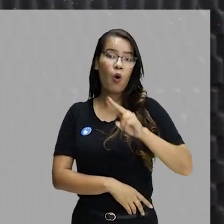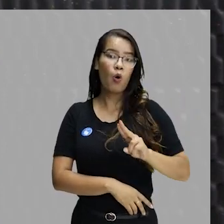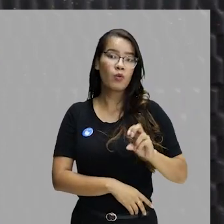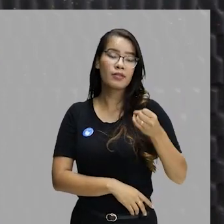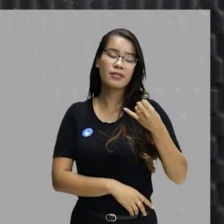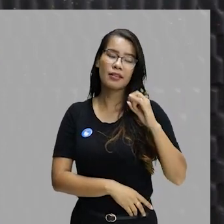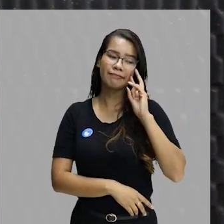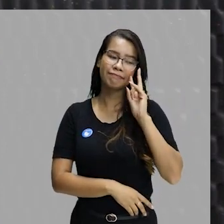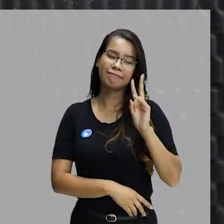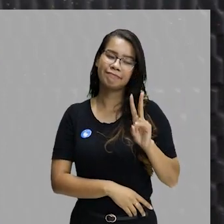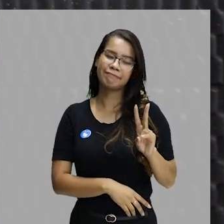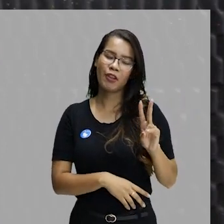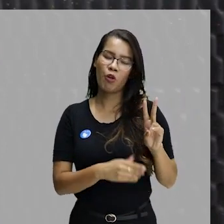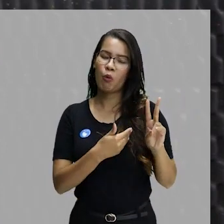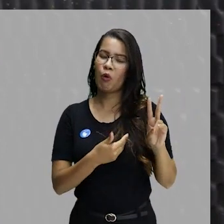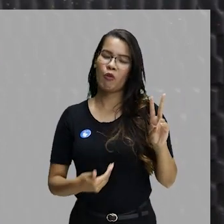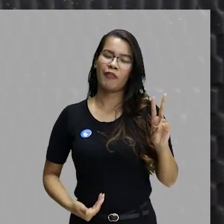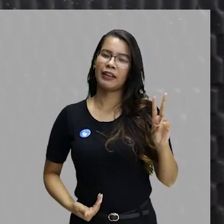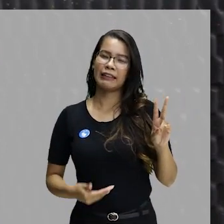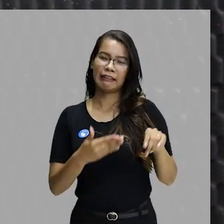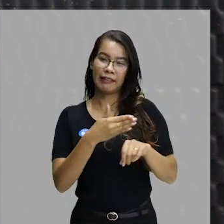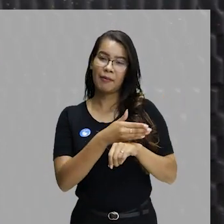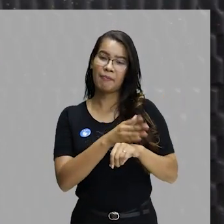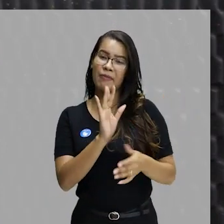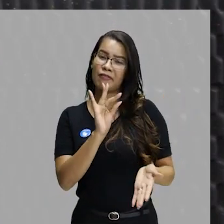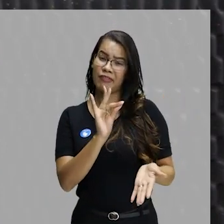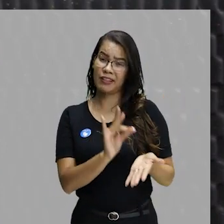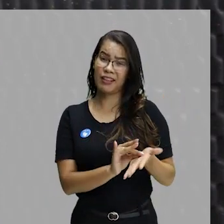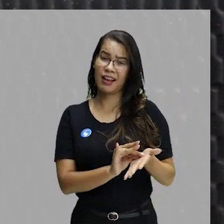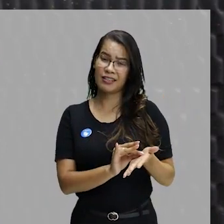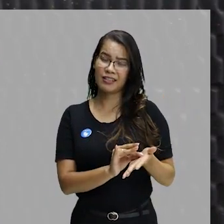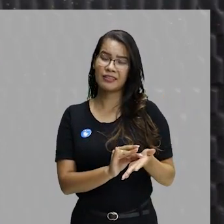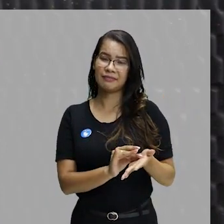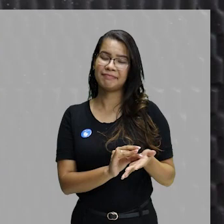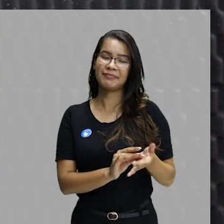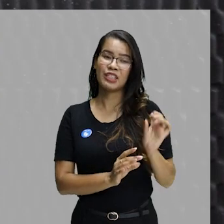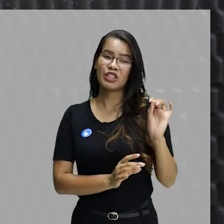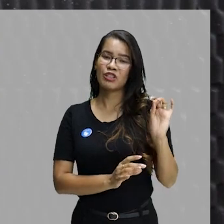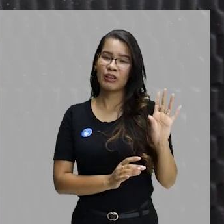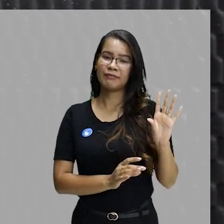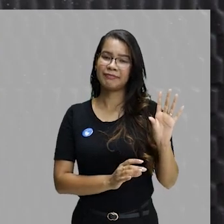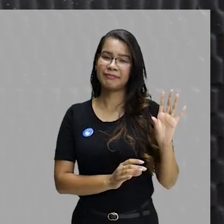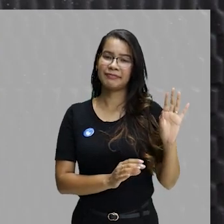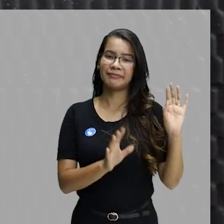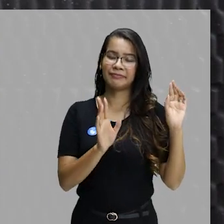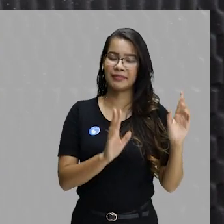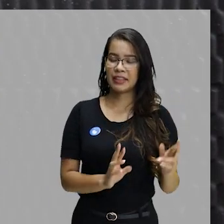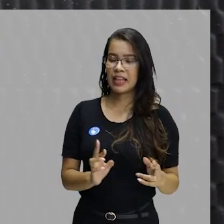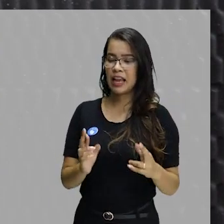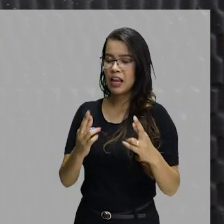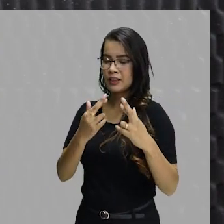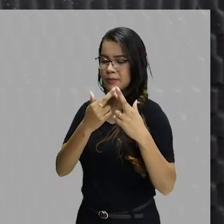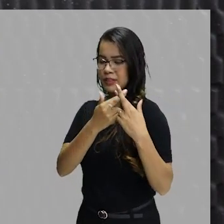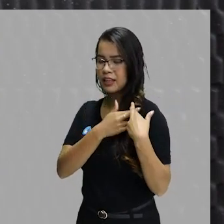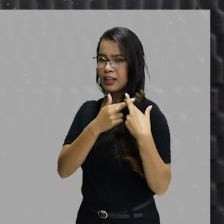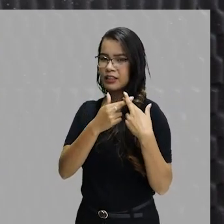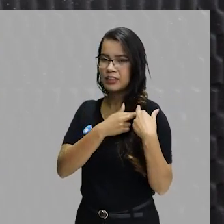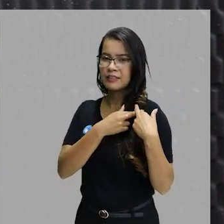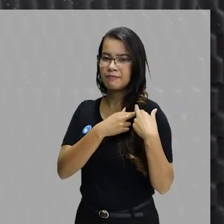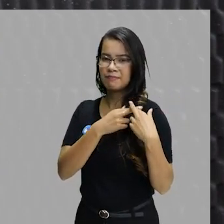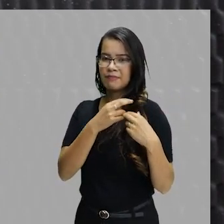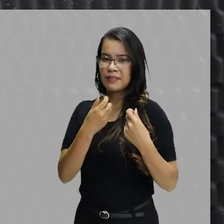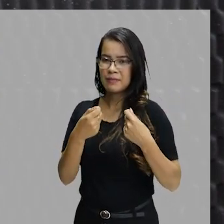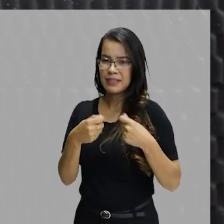forma de governo que, na prática, ela atende muito mais às demandas ou às necessidades das